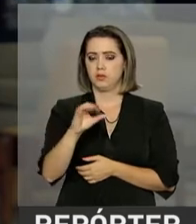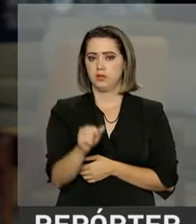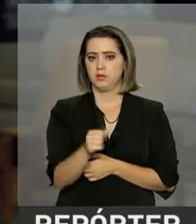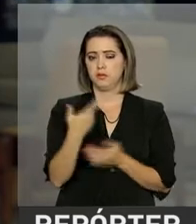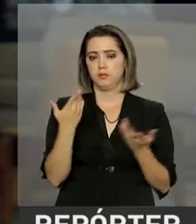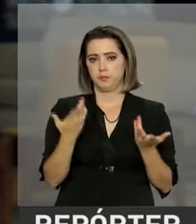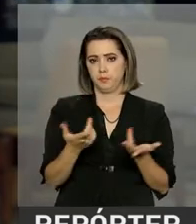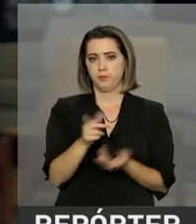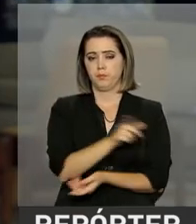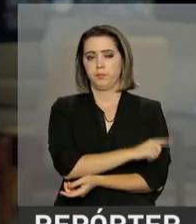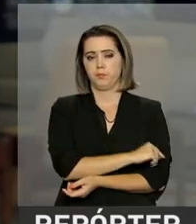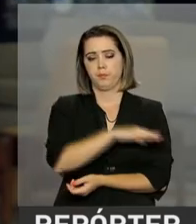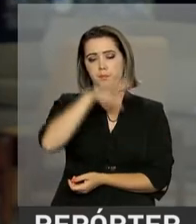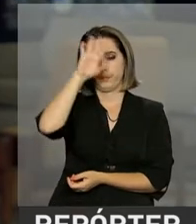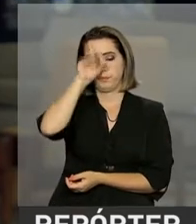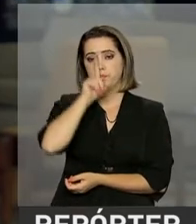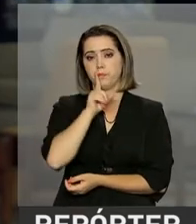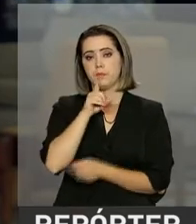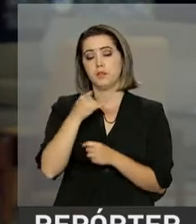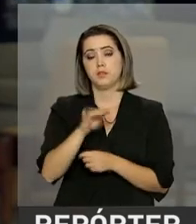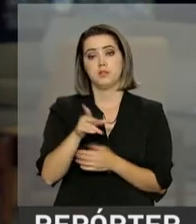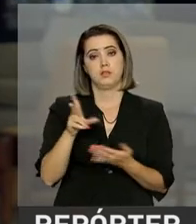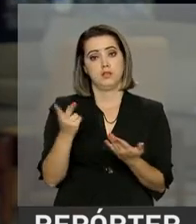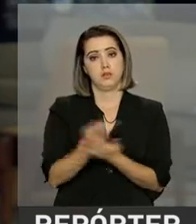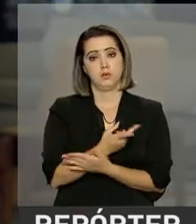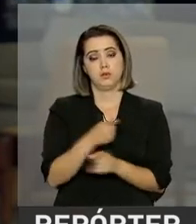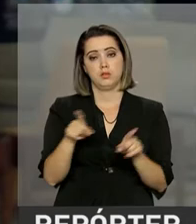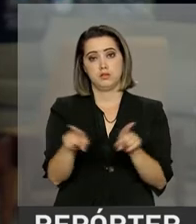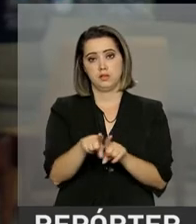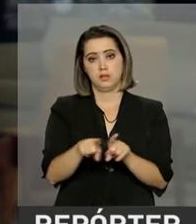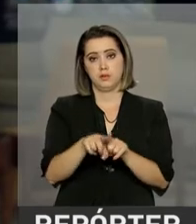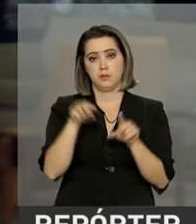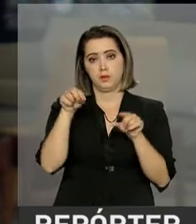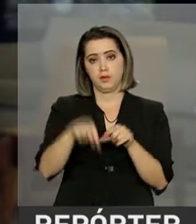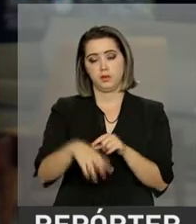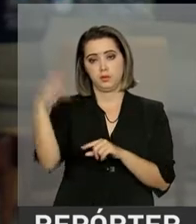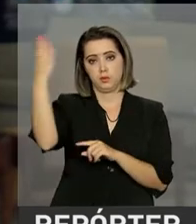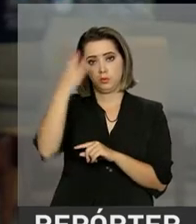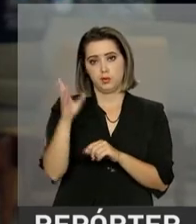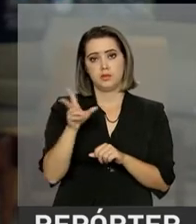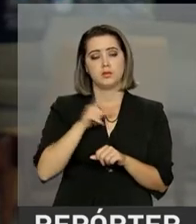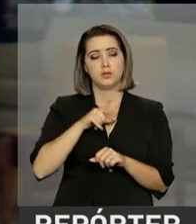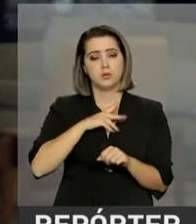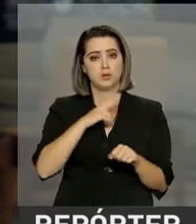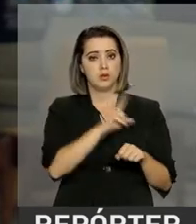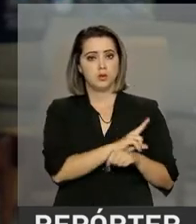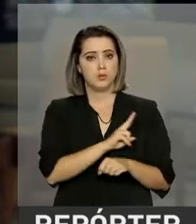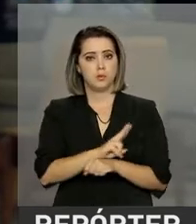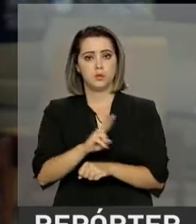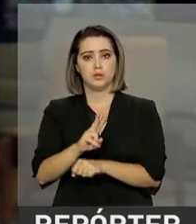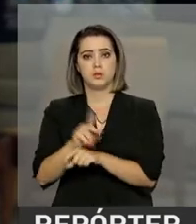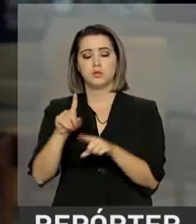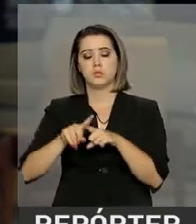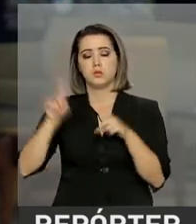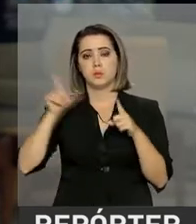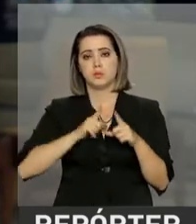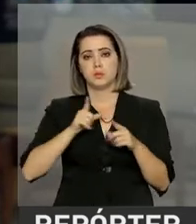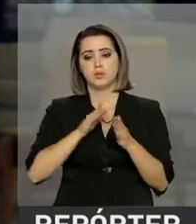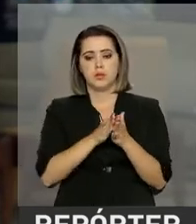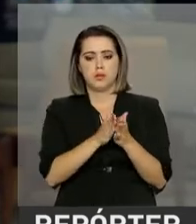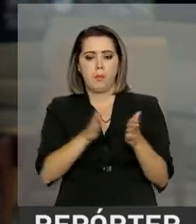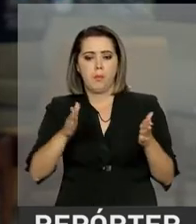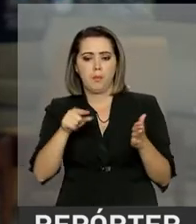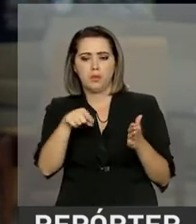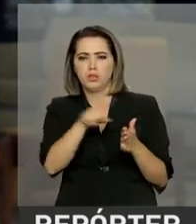ministério da saúde se isso vier a ocorrer no brasil as pessoas não vão ficar desprotegidos mas estarão imunizadas por um